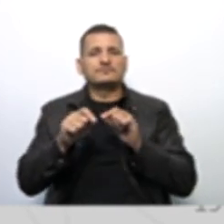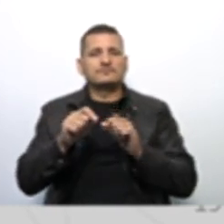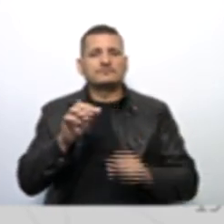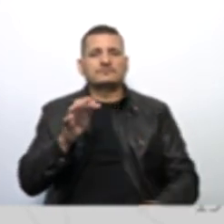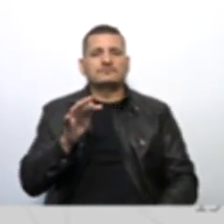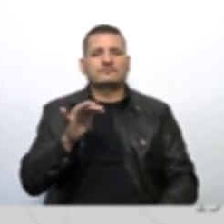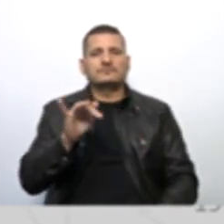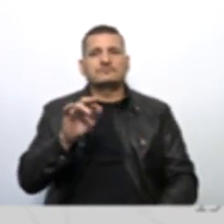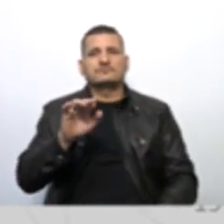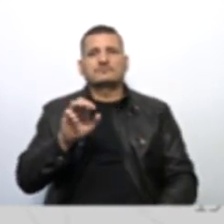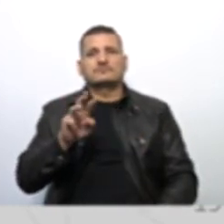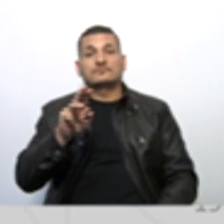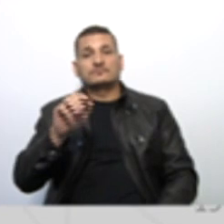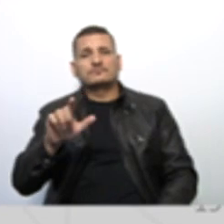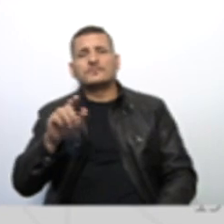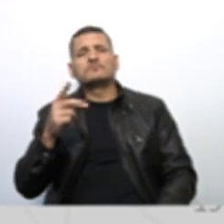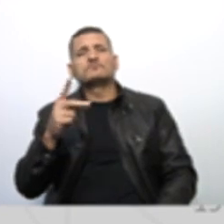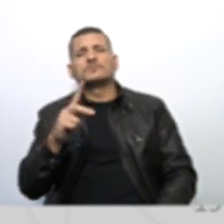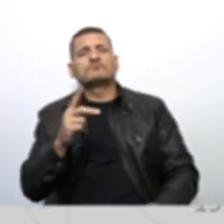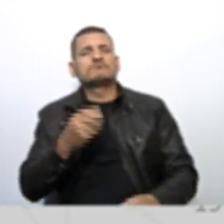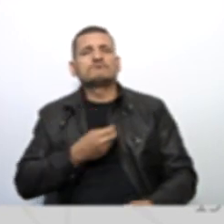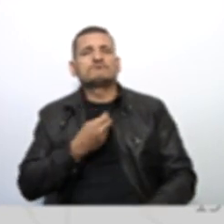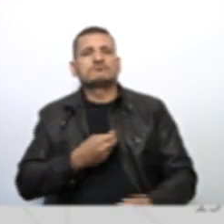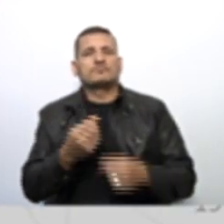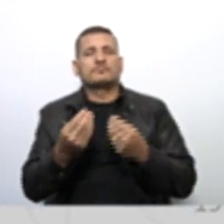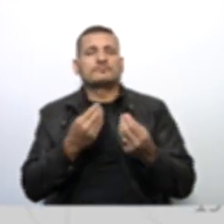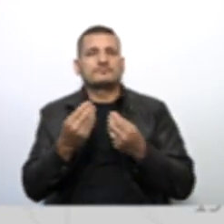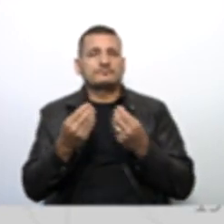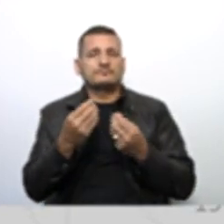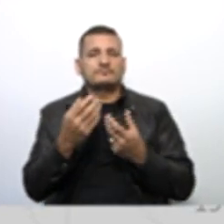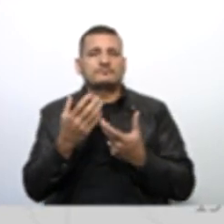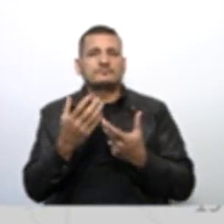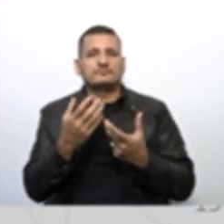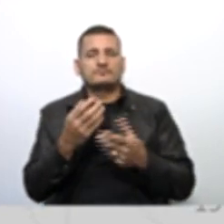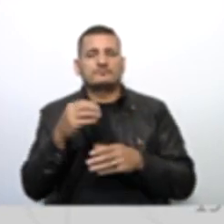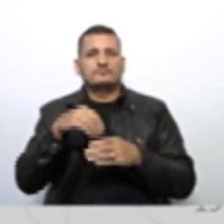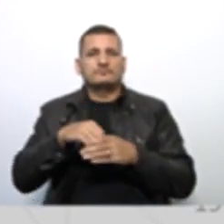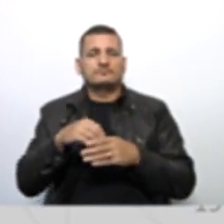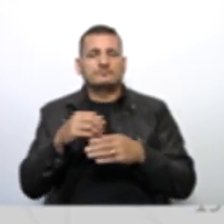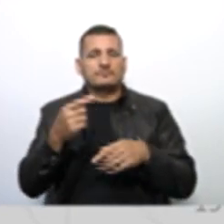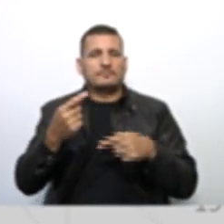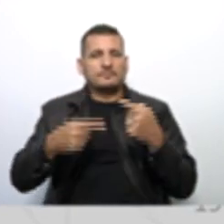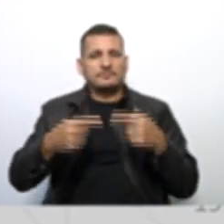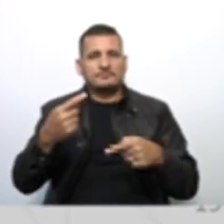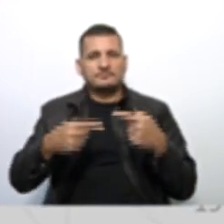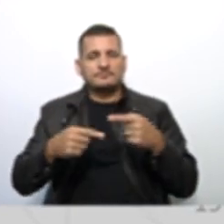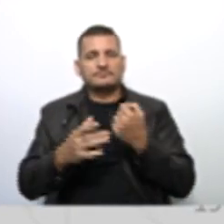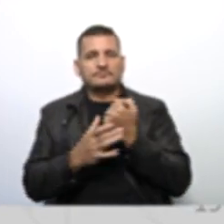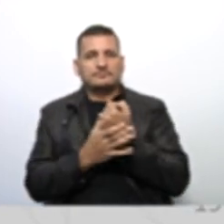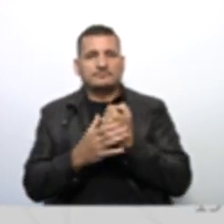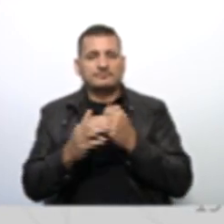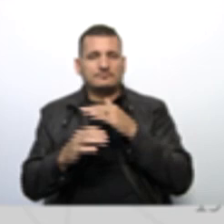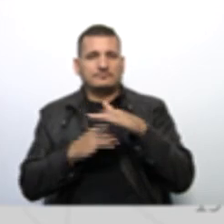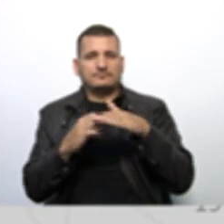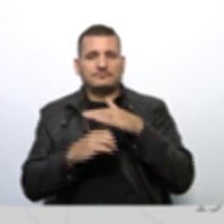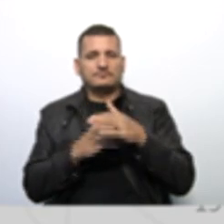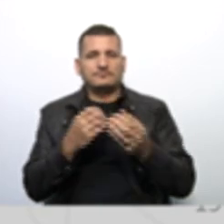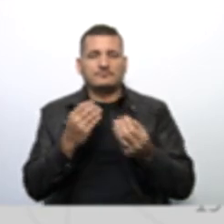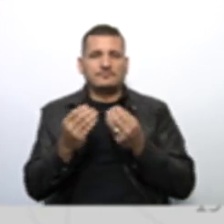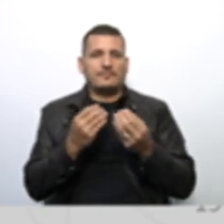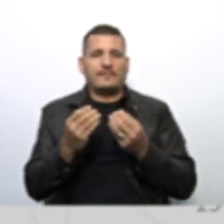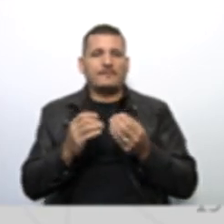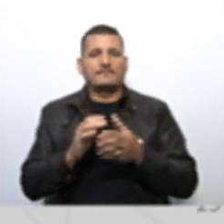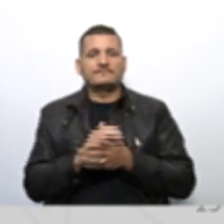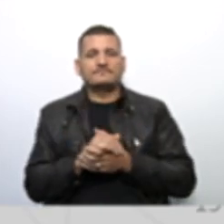e o funcionamento dele. Isso, como que isso pode interferir dentro do meu plano de segurança lá na minha organização. Exatamente. Né? Na rede o professor